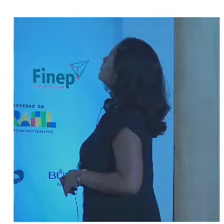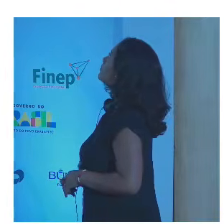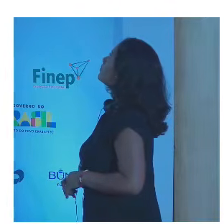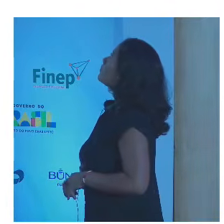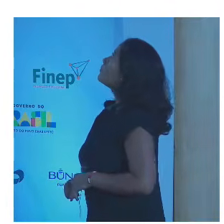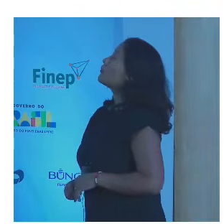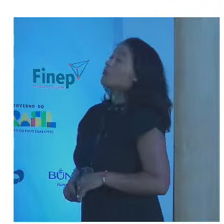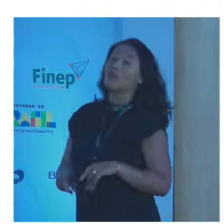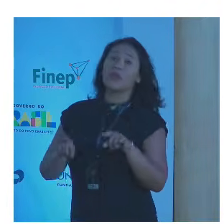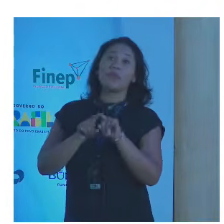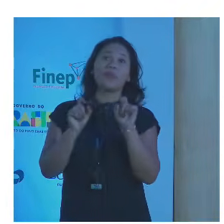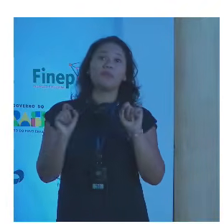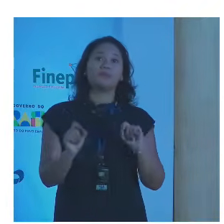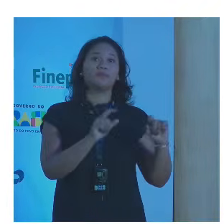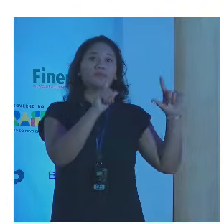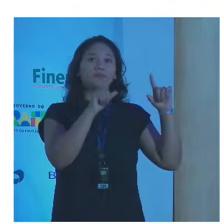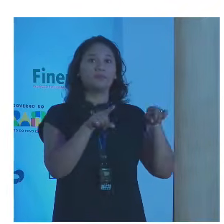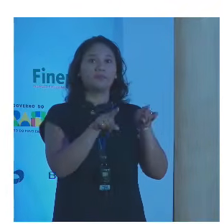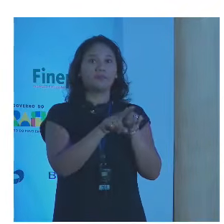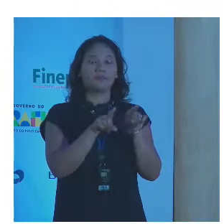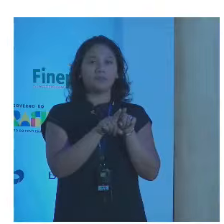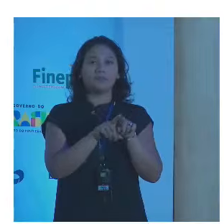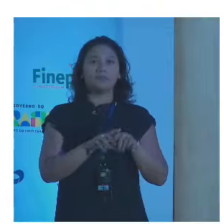E, nesse outro lado aqui, a gente tem